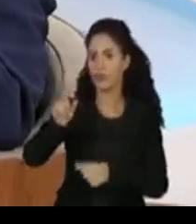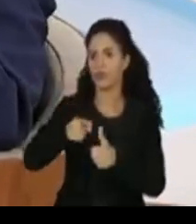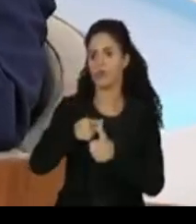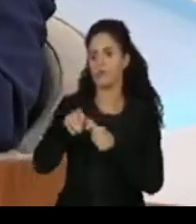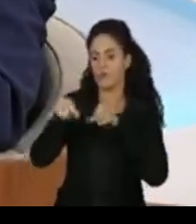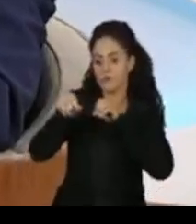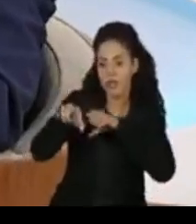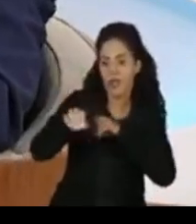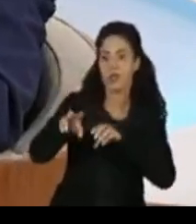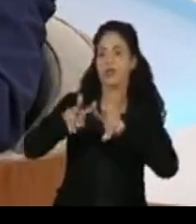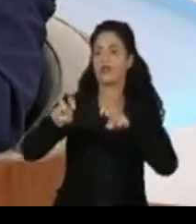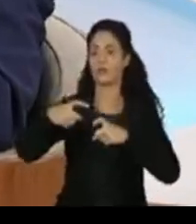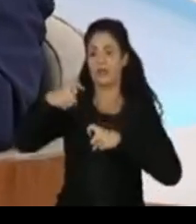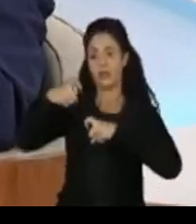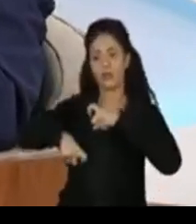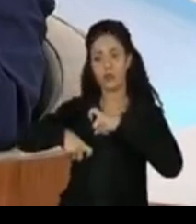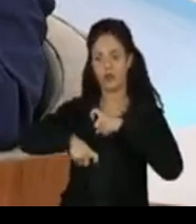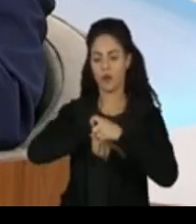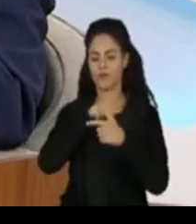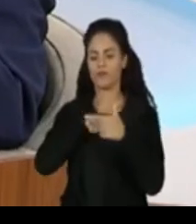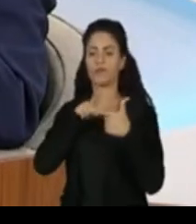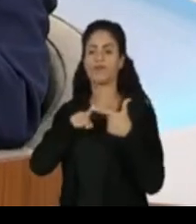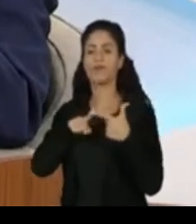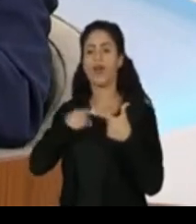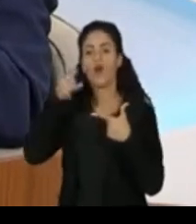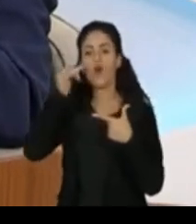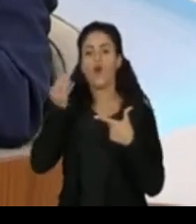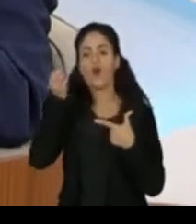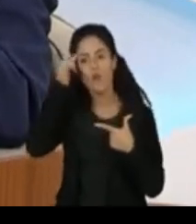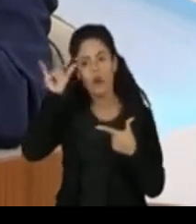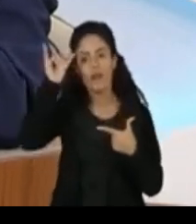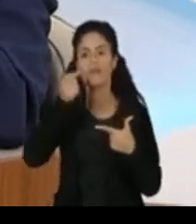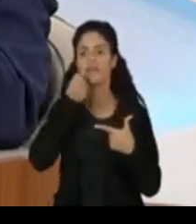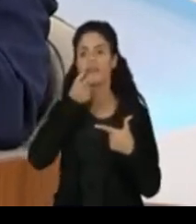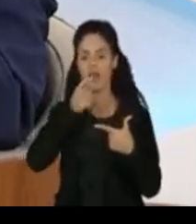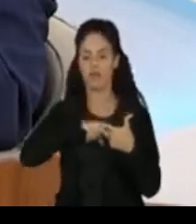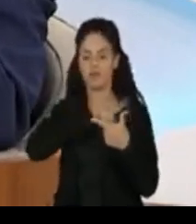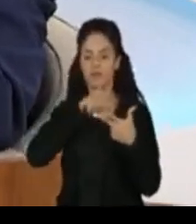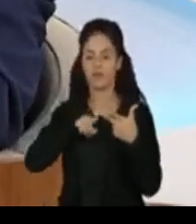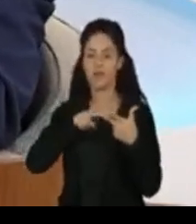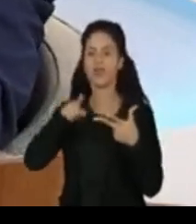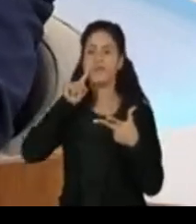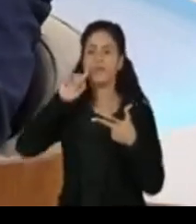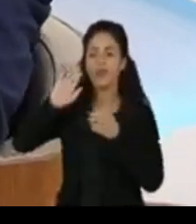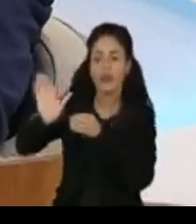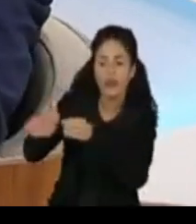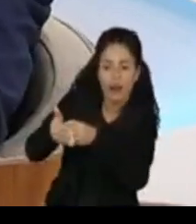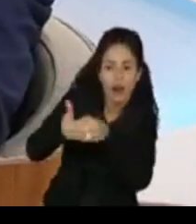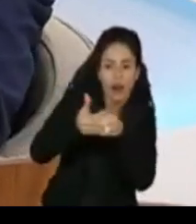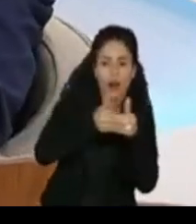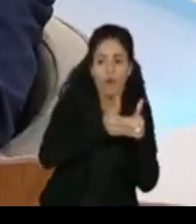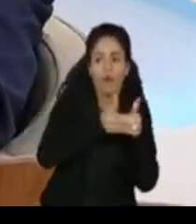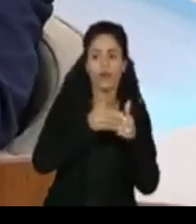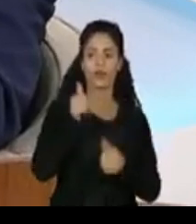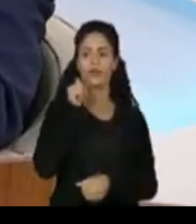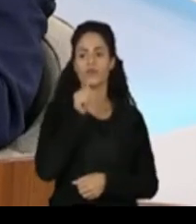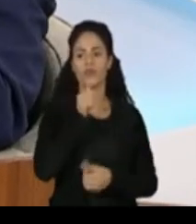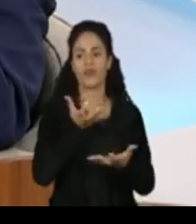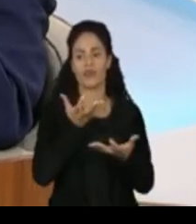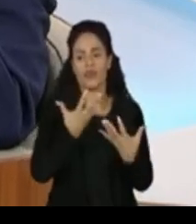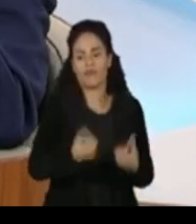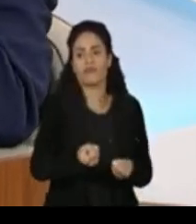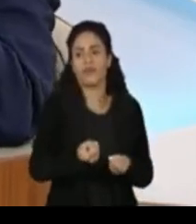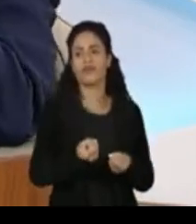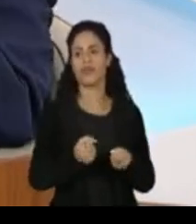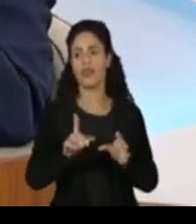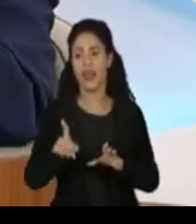educação sexual contraceptivos e amparando a mulher que queira ter o filho e esteja em condições adversas Esse é o